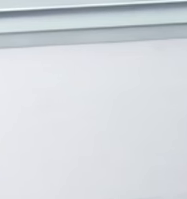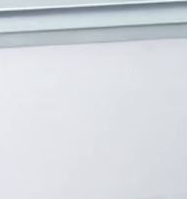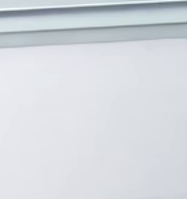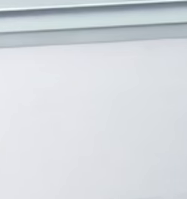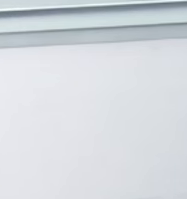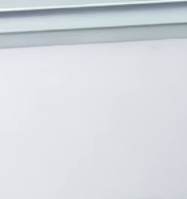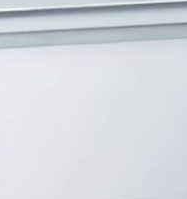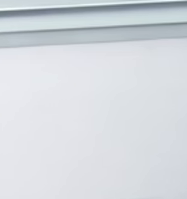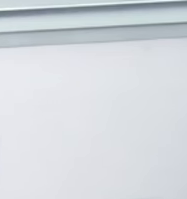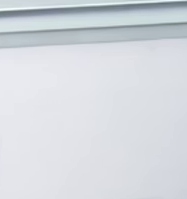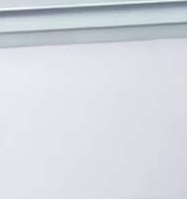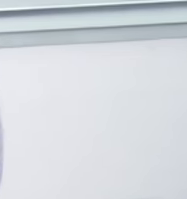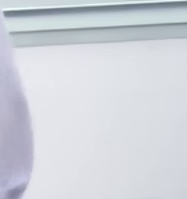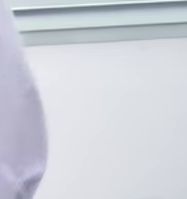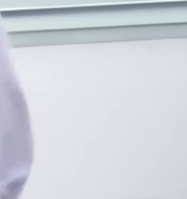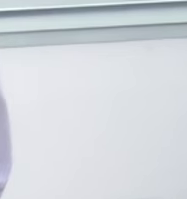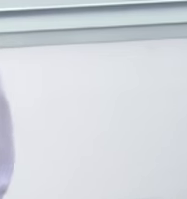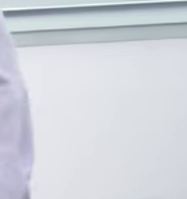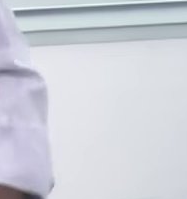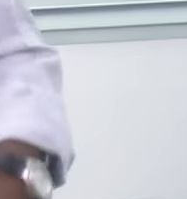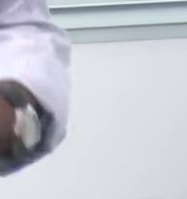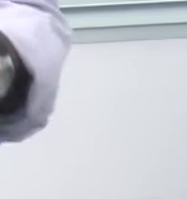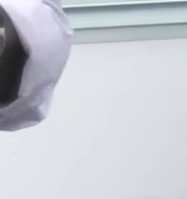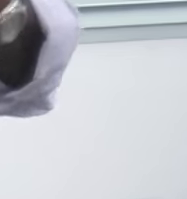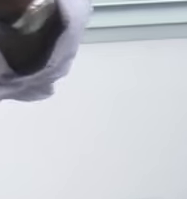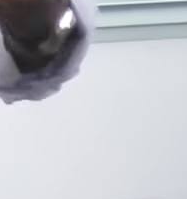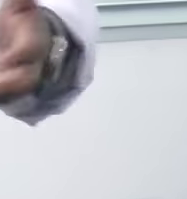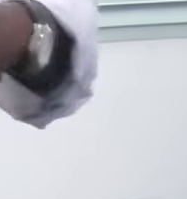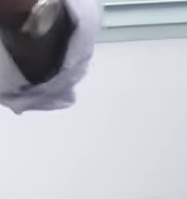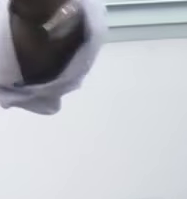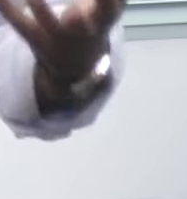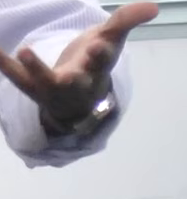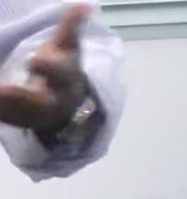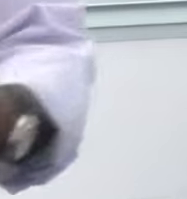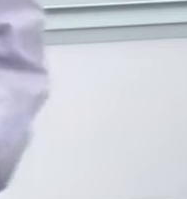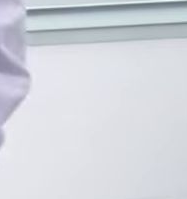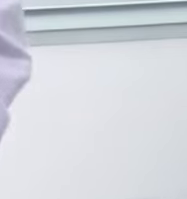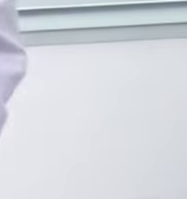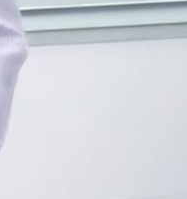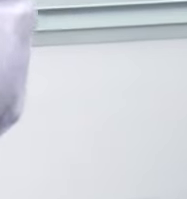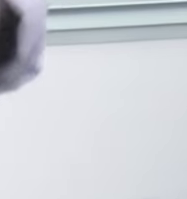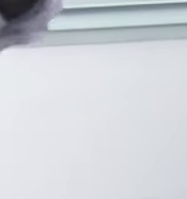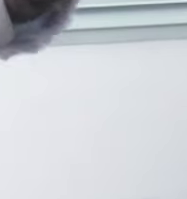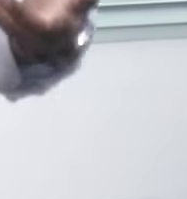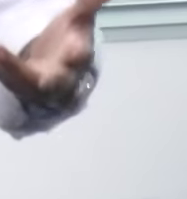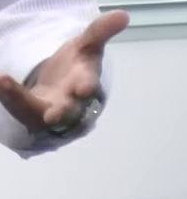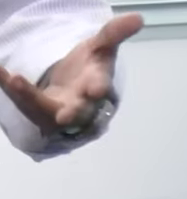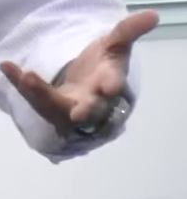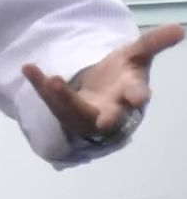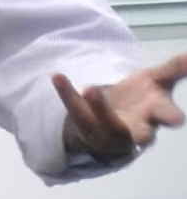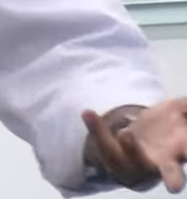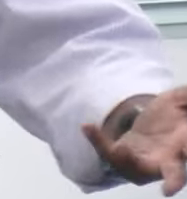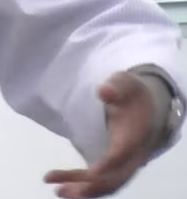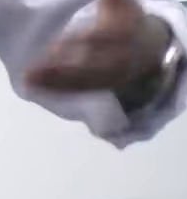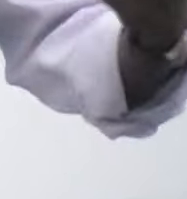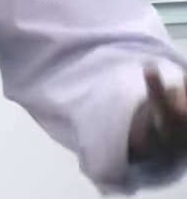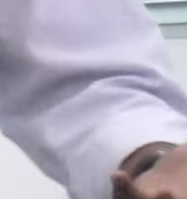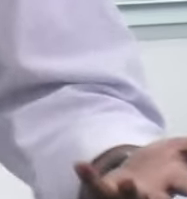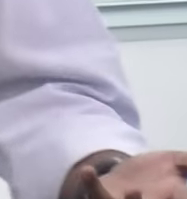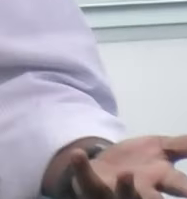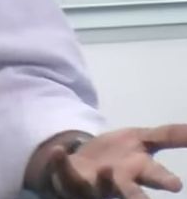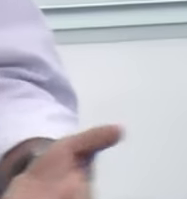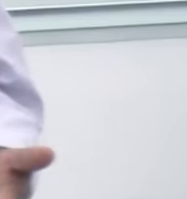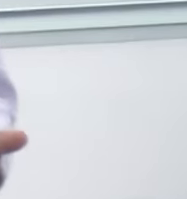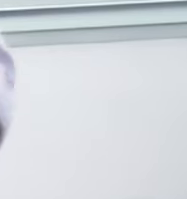mais uma vez me dirigir aos deputados e dizer que nós estamos, o Sintergia se coloca à disposição